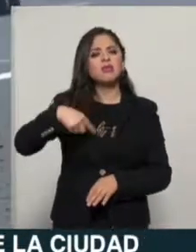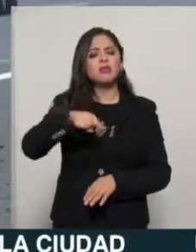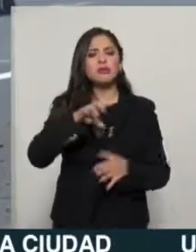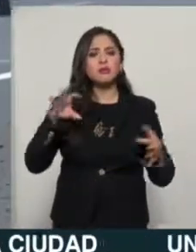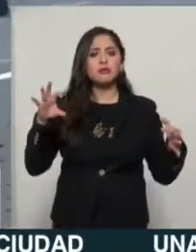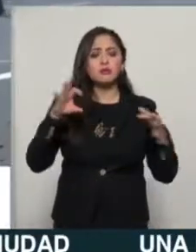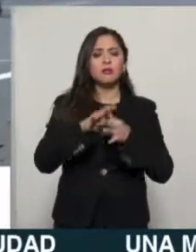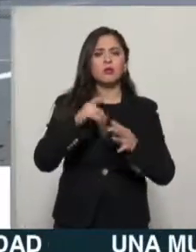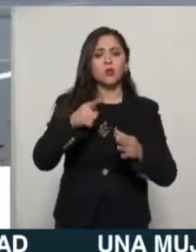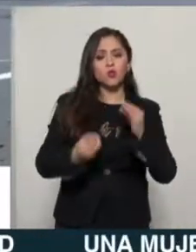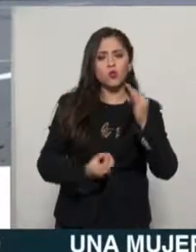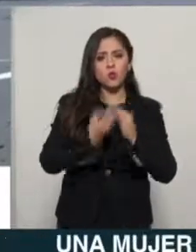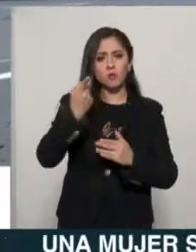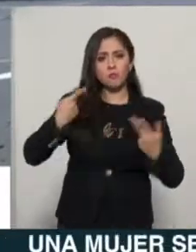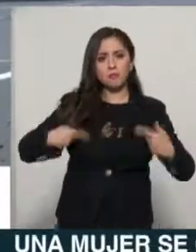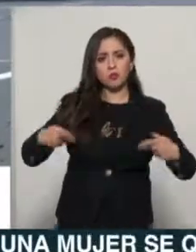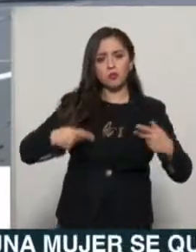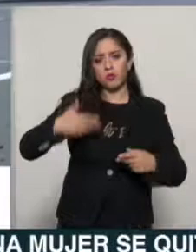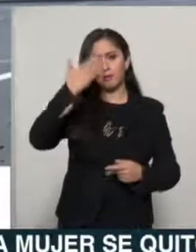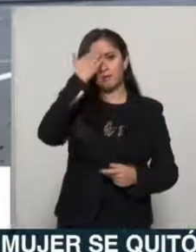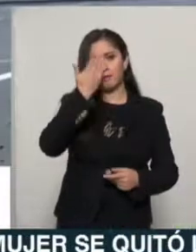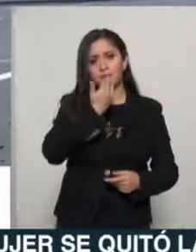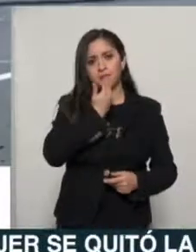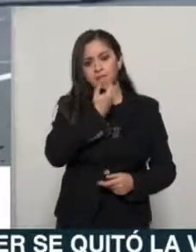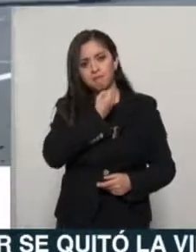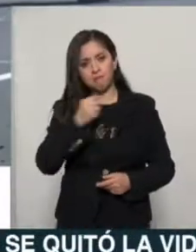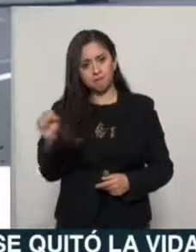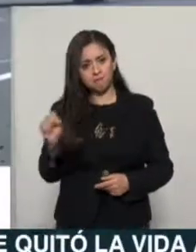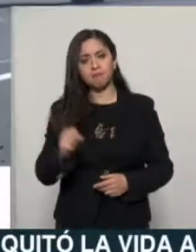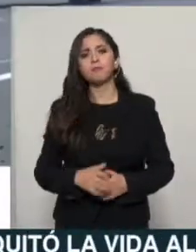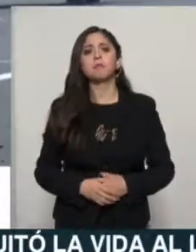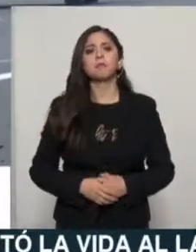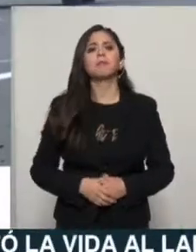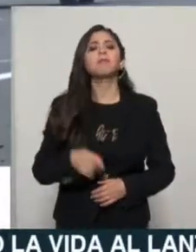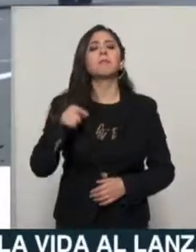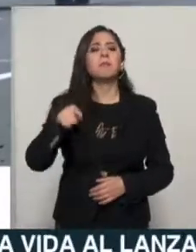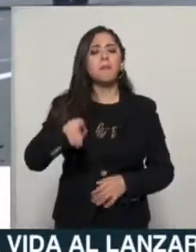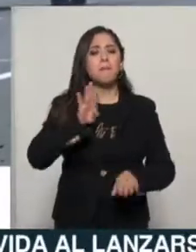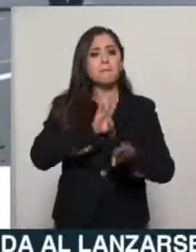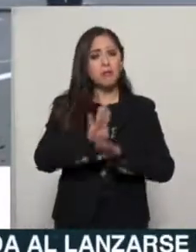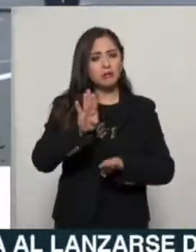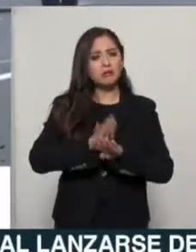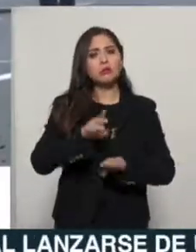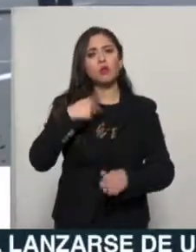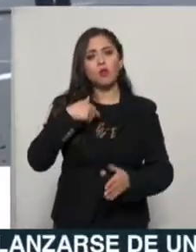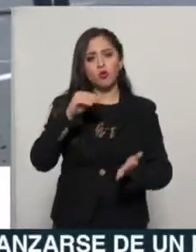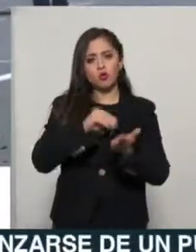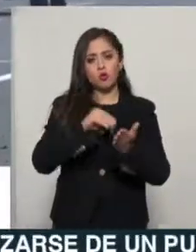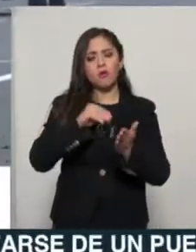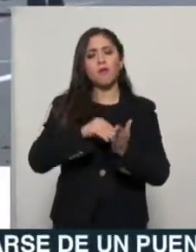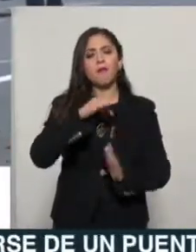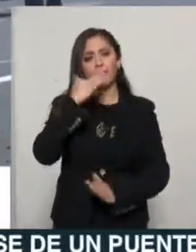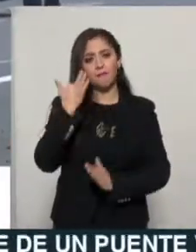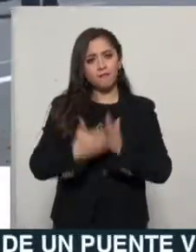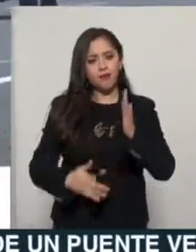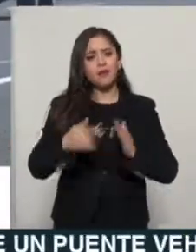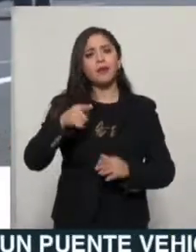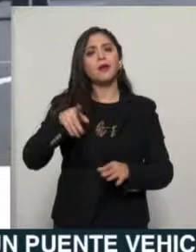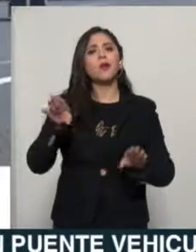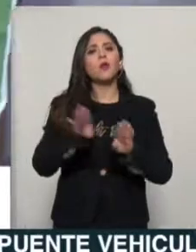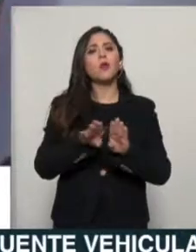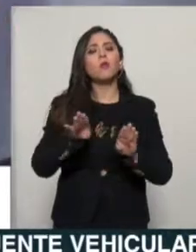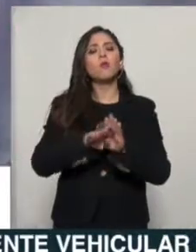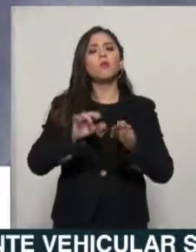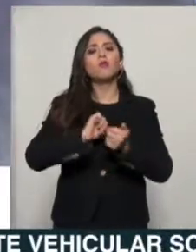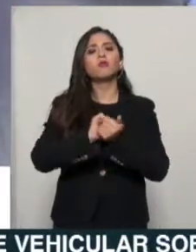descoberta de novos talentos, não? Então, Brasil falta, tem Pietro, né, que entrou no programa